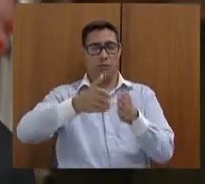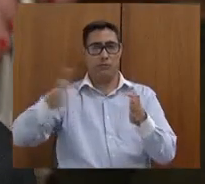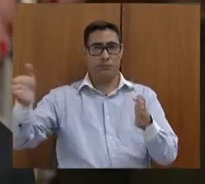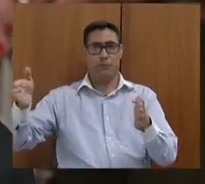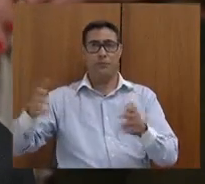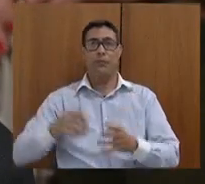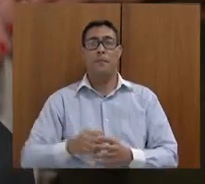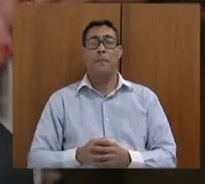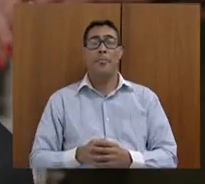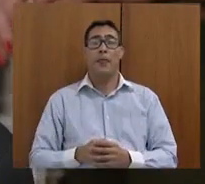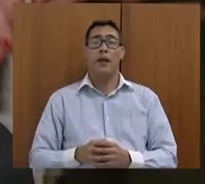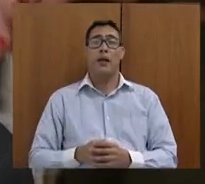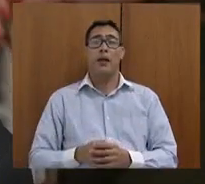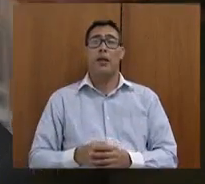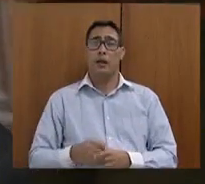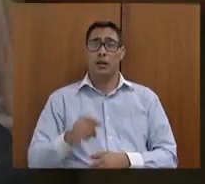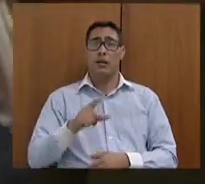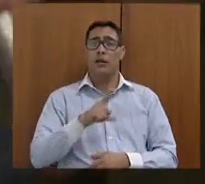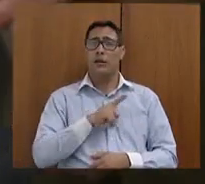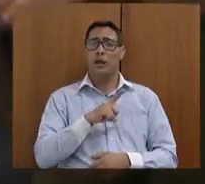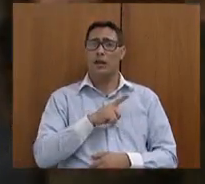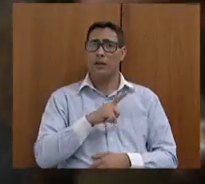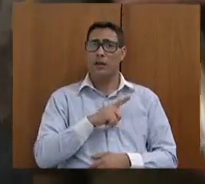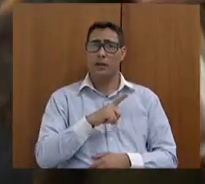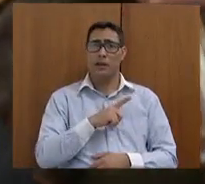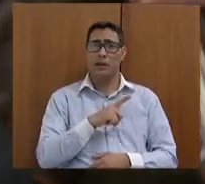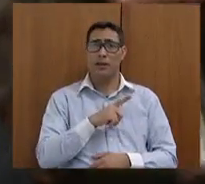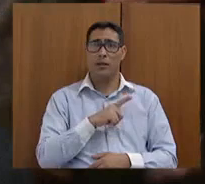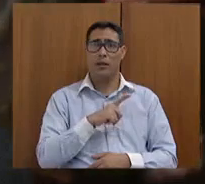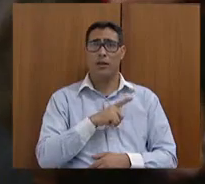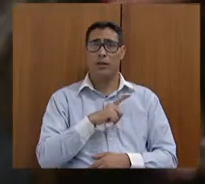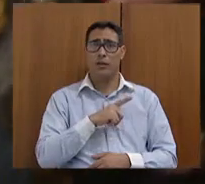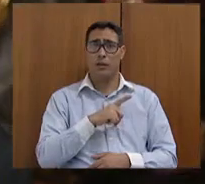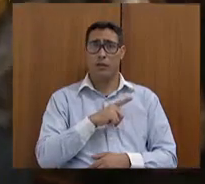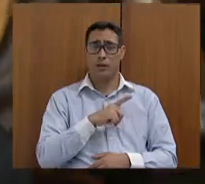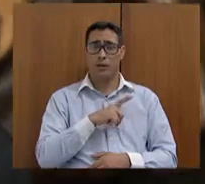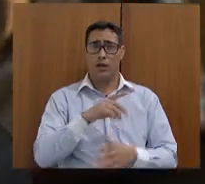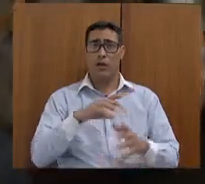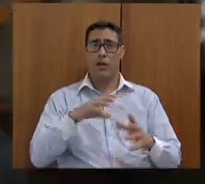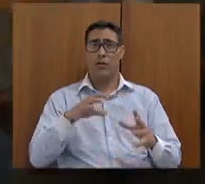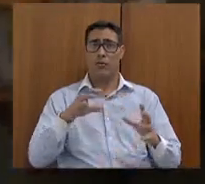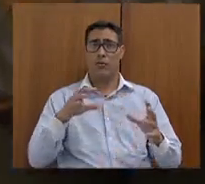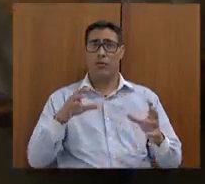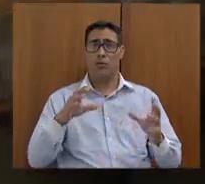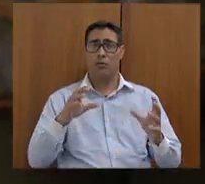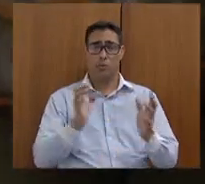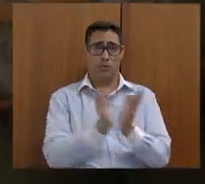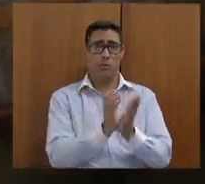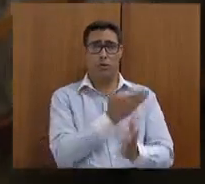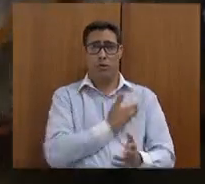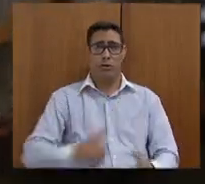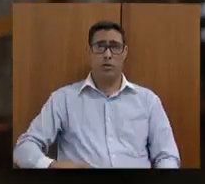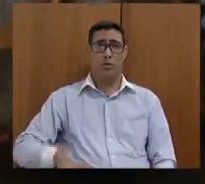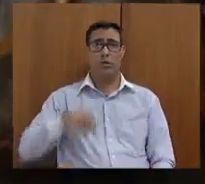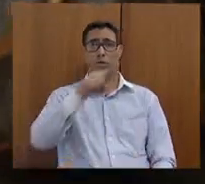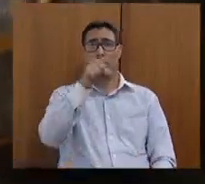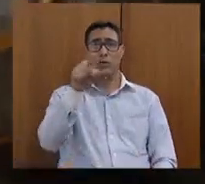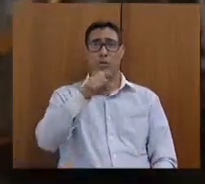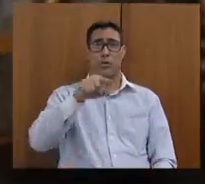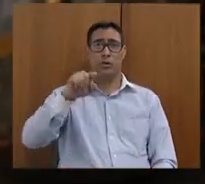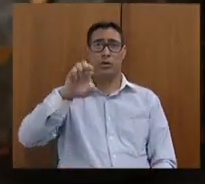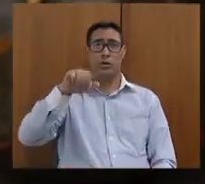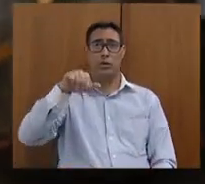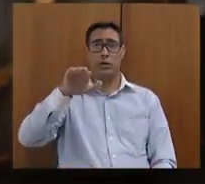e existe um mantra praticado pelo governo né que quando a gente vai tocar na questão